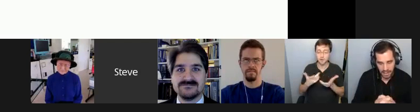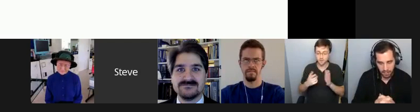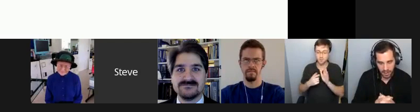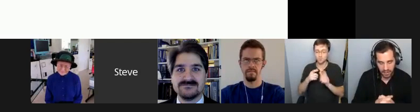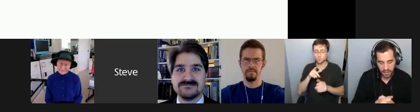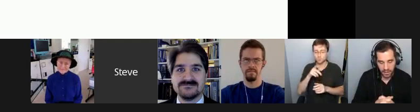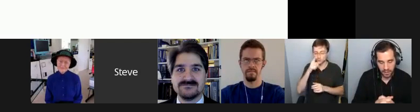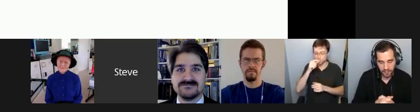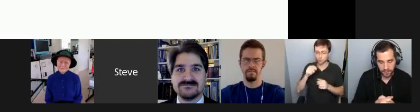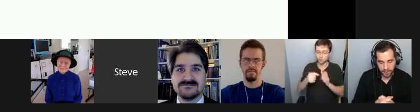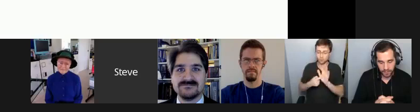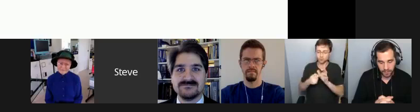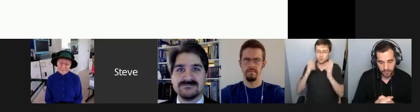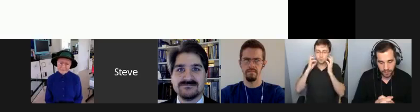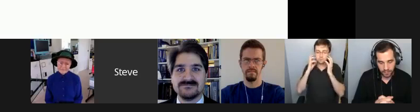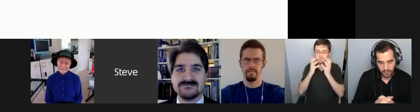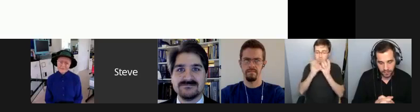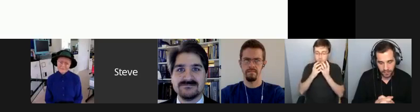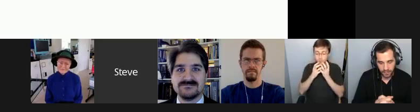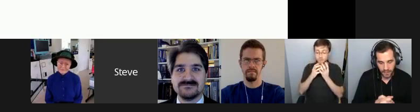faz a barba,